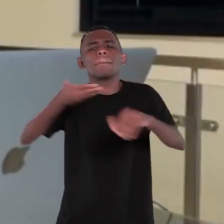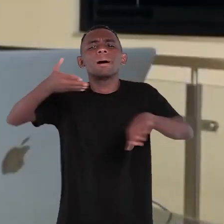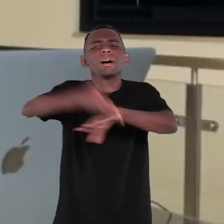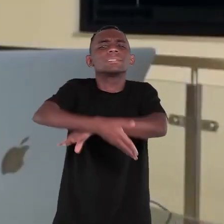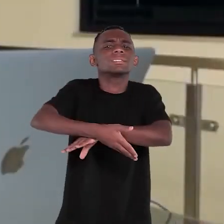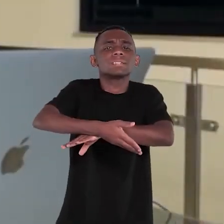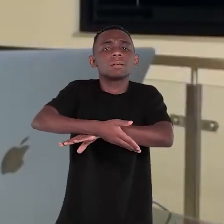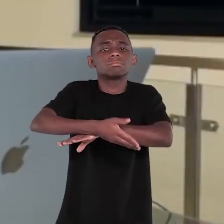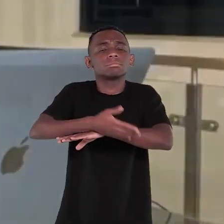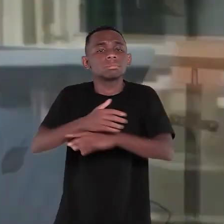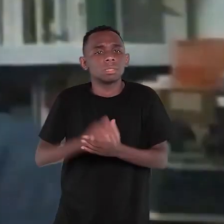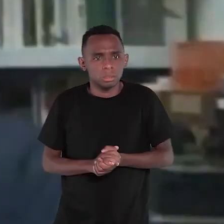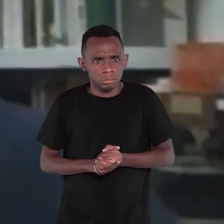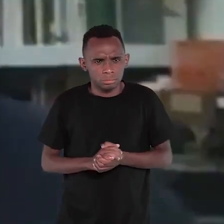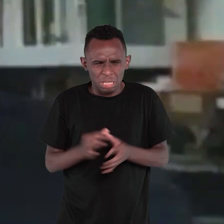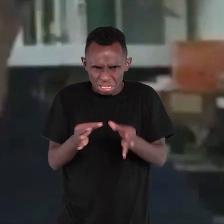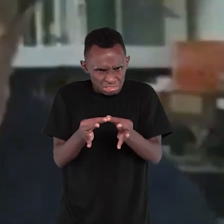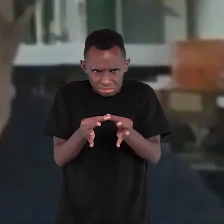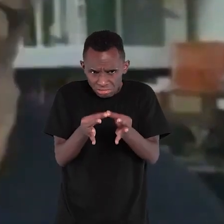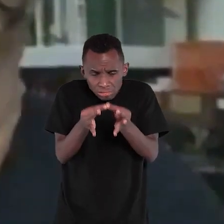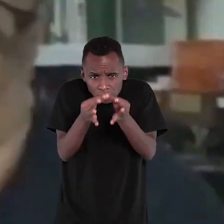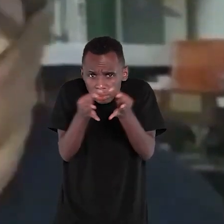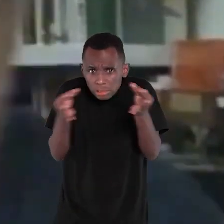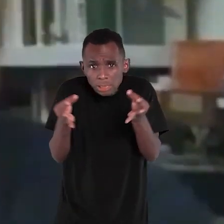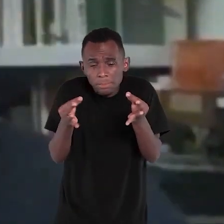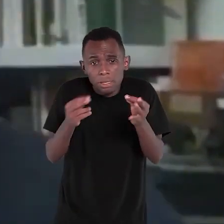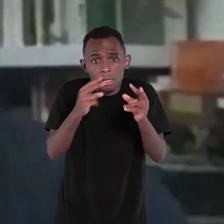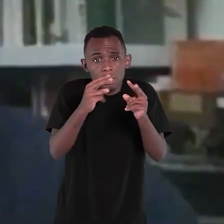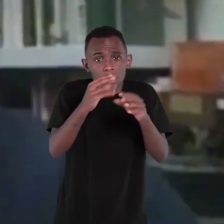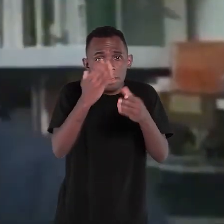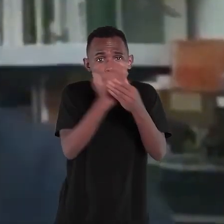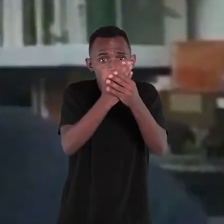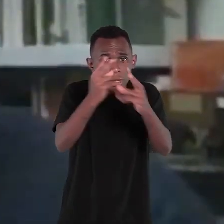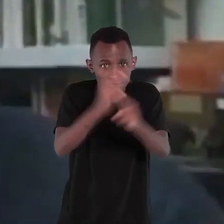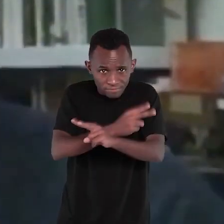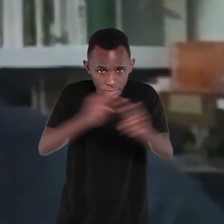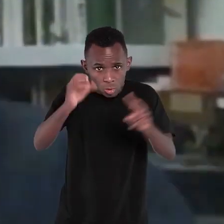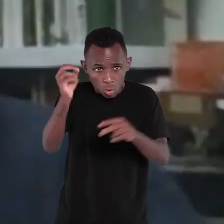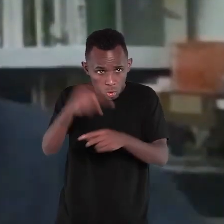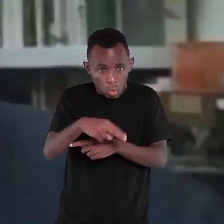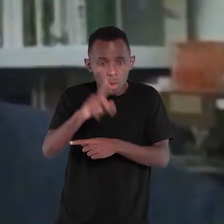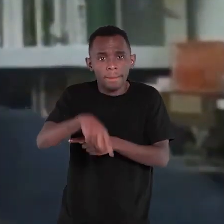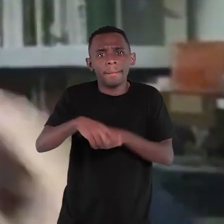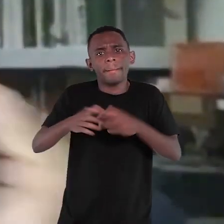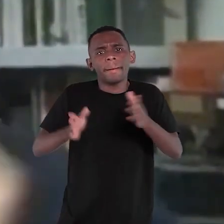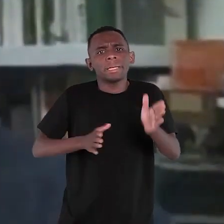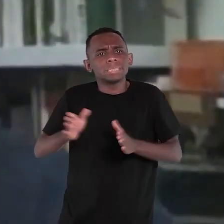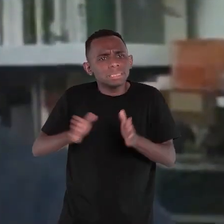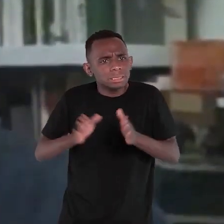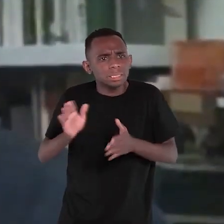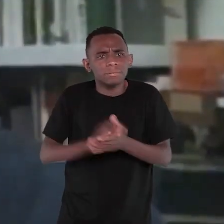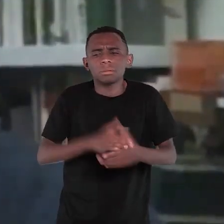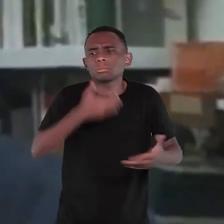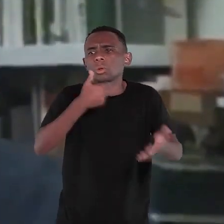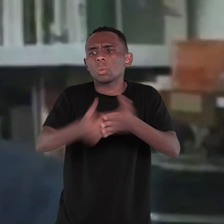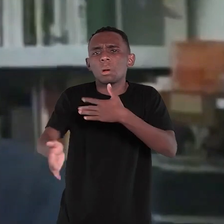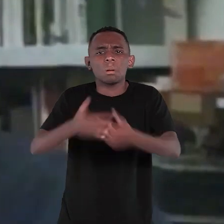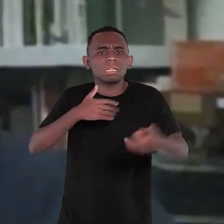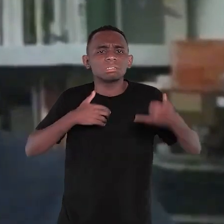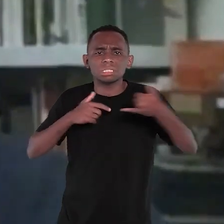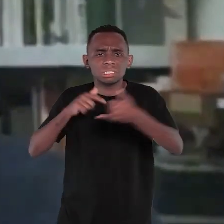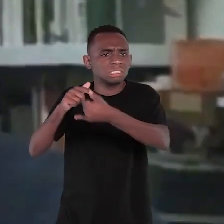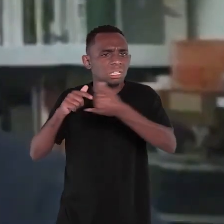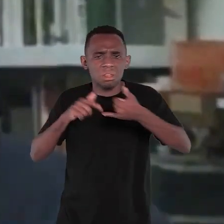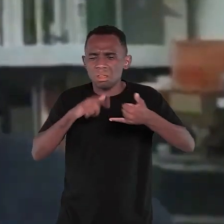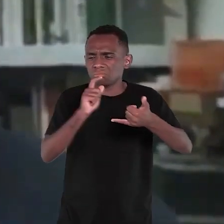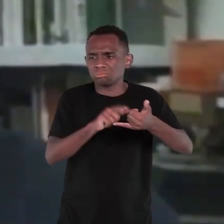tem acesso. Olha, é simplésimo, né? Biblion você pode entrar, primeiro, ela é acessível por qualquer